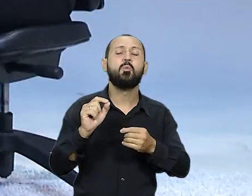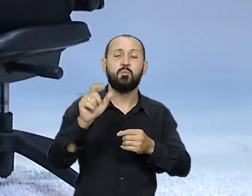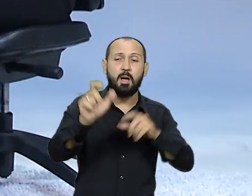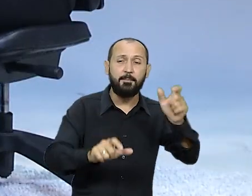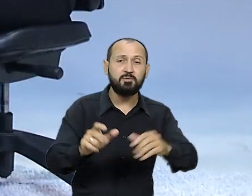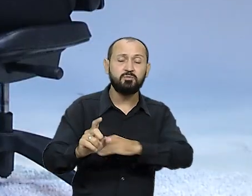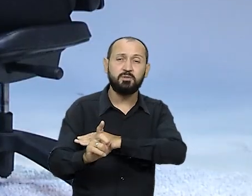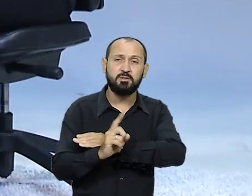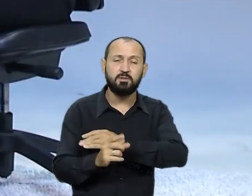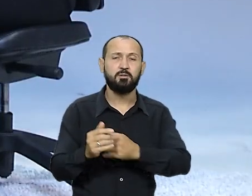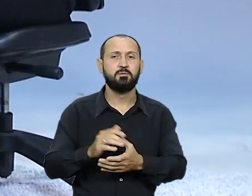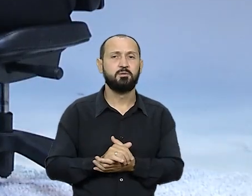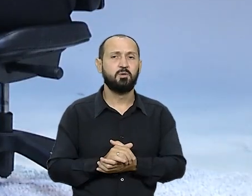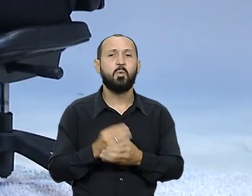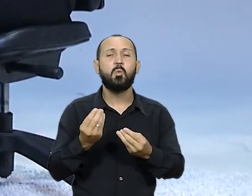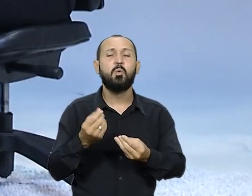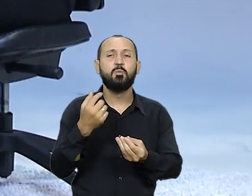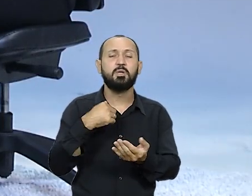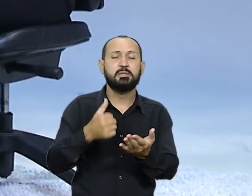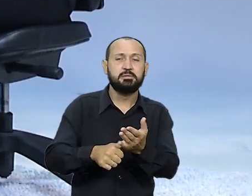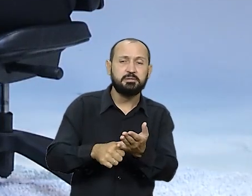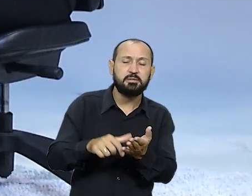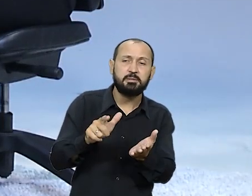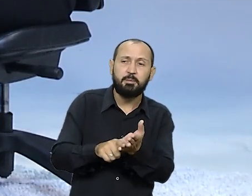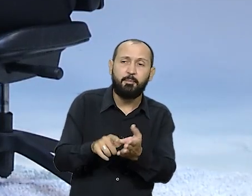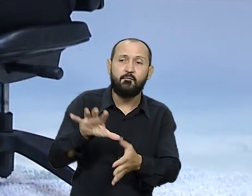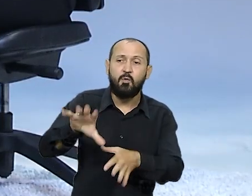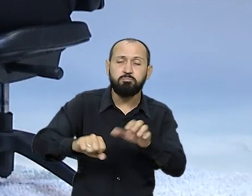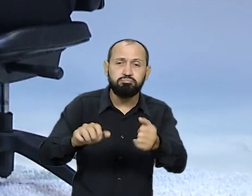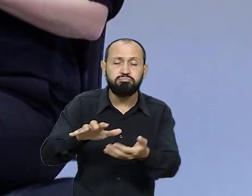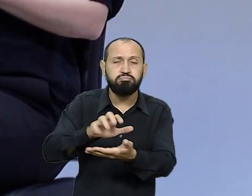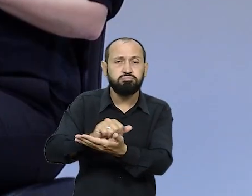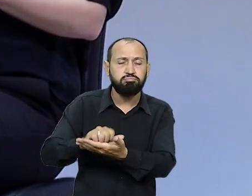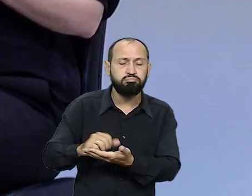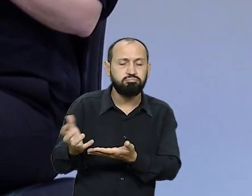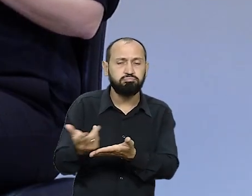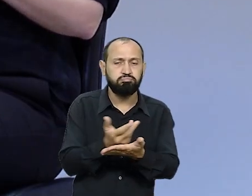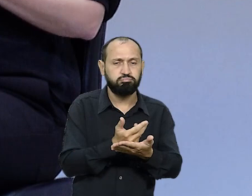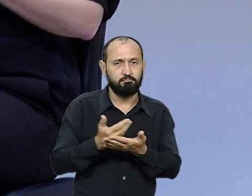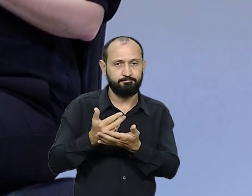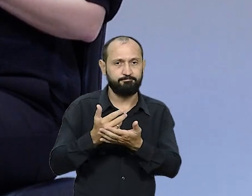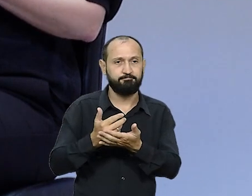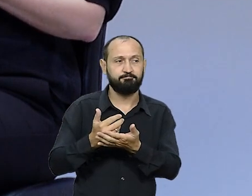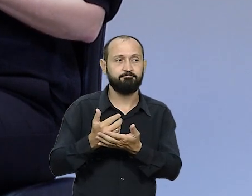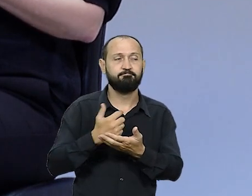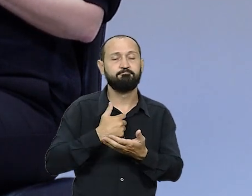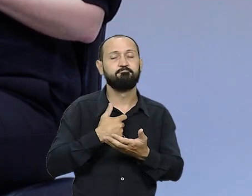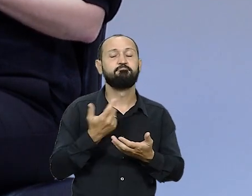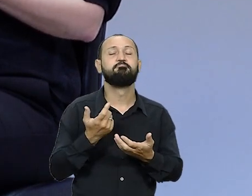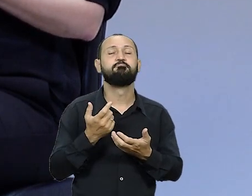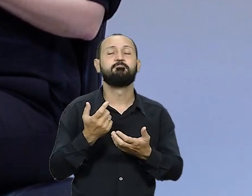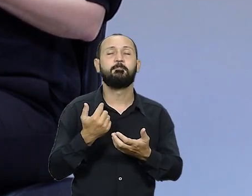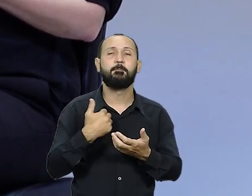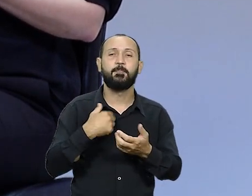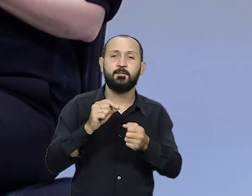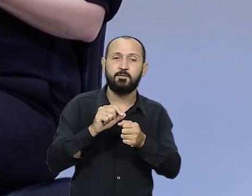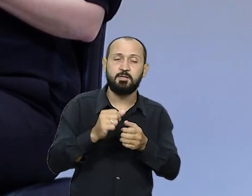OAB Agora, como que eu vou atender o meu cliente? Como que eu vou pegar a documentação? Então, o meu objetivo nada mais é do